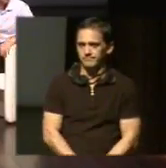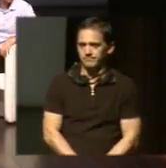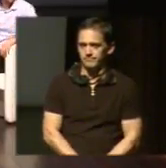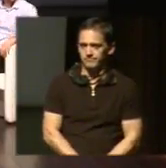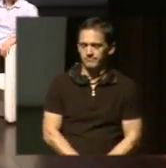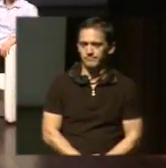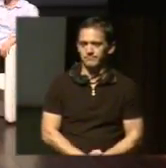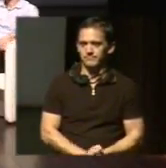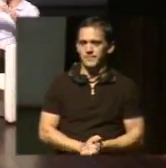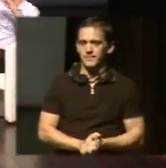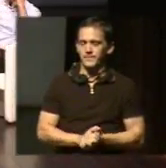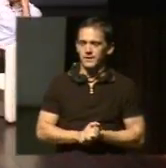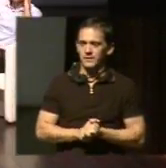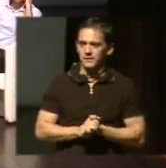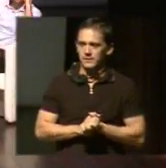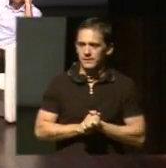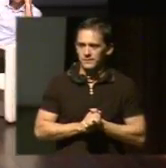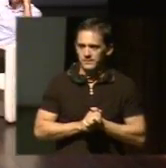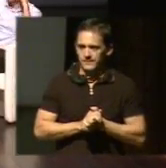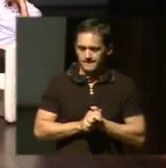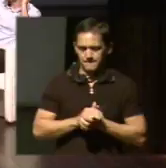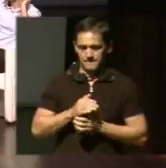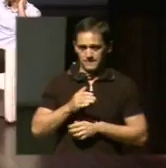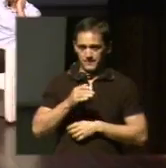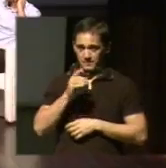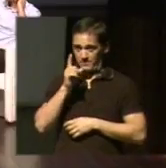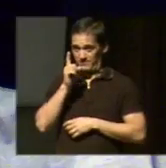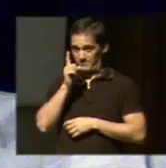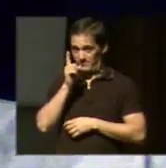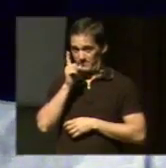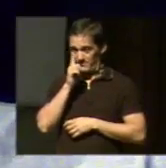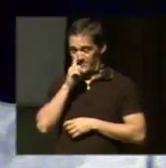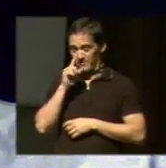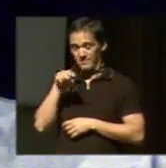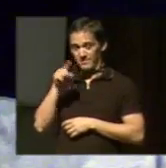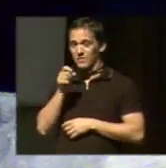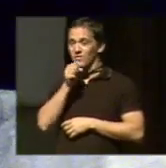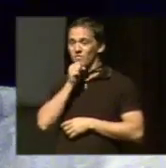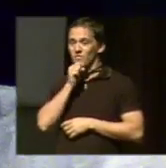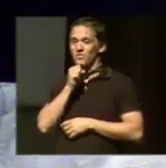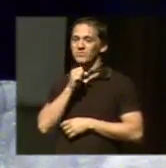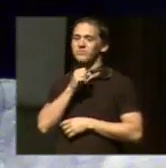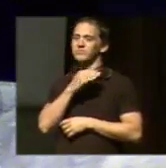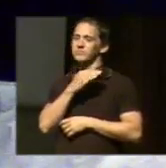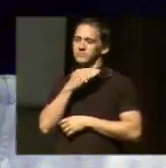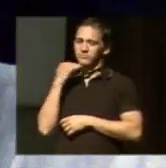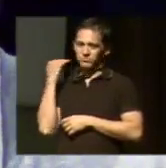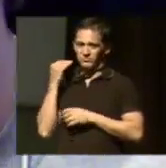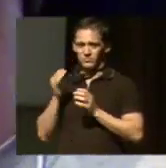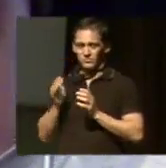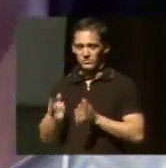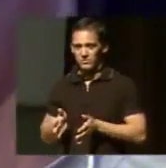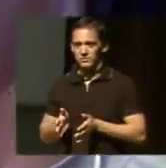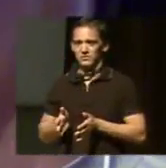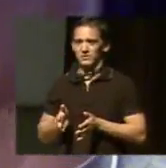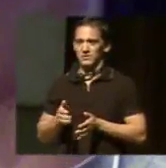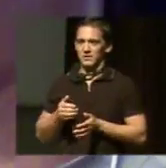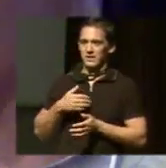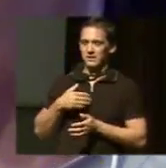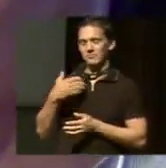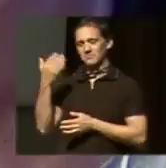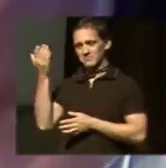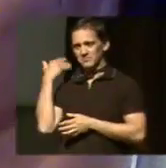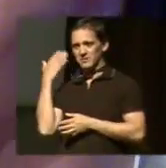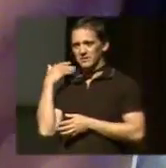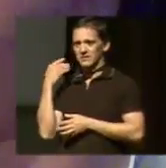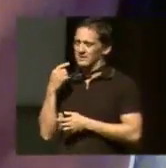Eu soube de uma coisa em relação à minha falecida avó paterna, que é o seguinte, eu não conversava muito com ela,